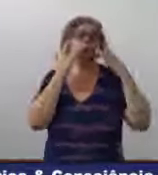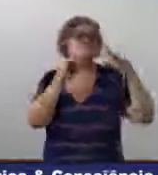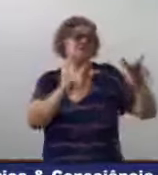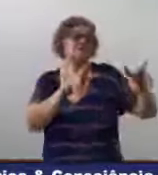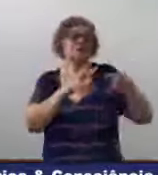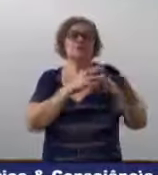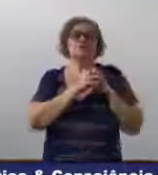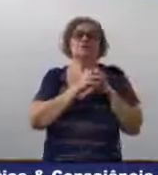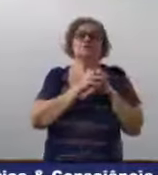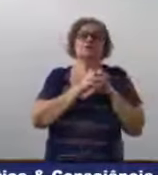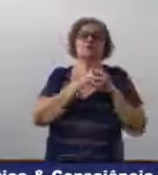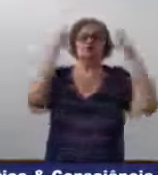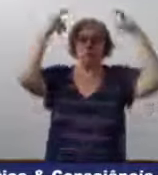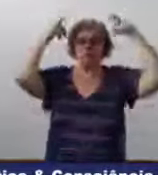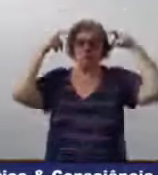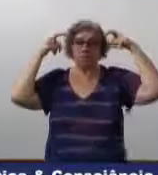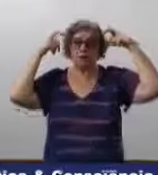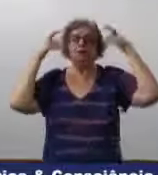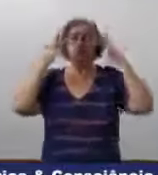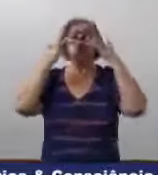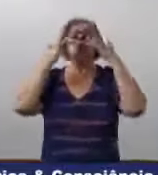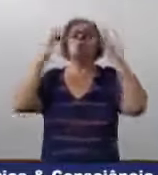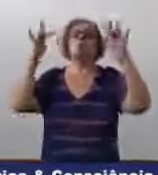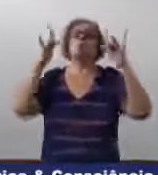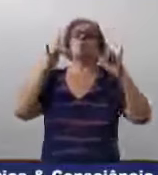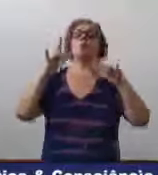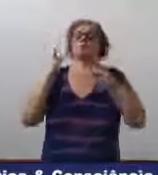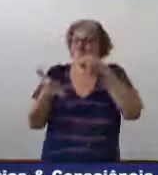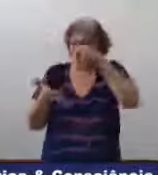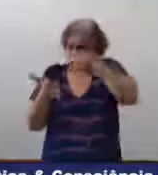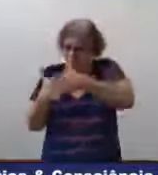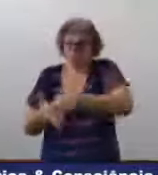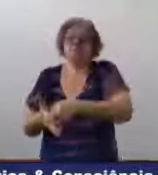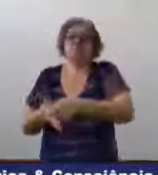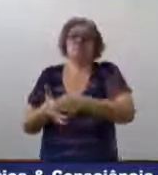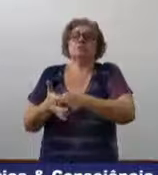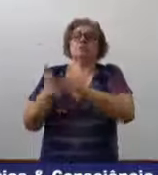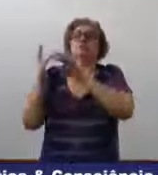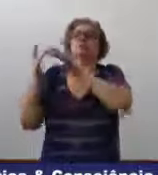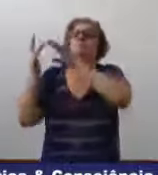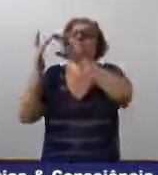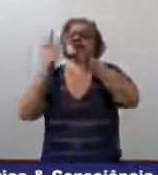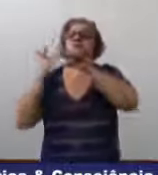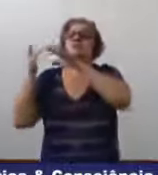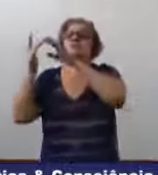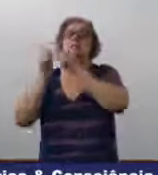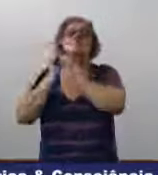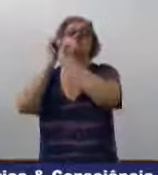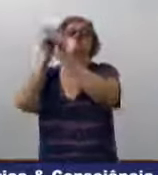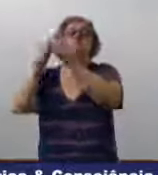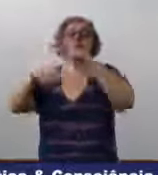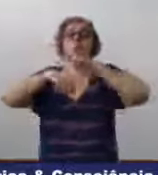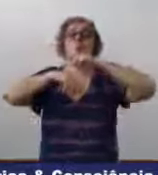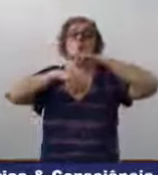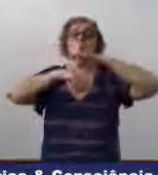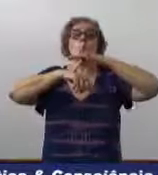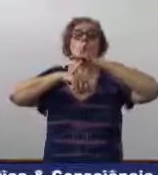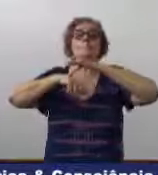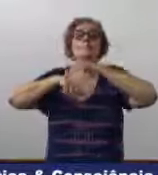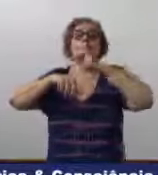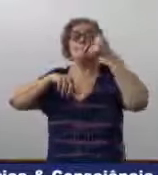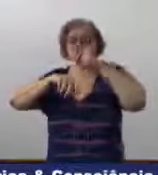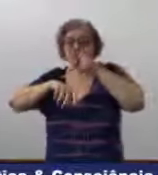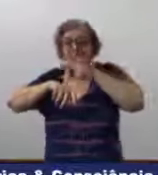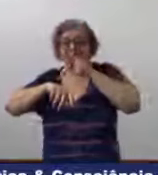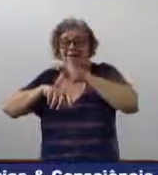boatos. Ele não usou o ouro puro. Ele tirou um pouco do ouro para ele e fez ligação com prata ou com cobre. A suspeita